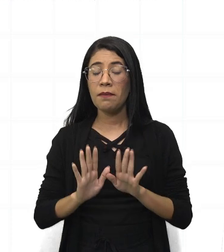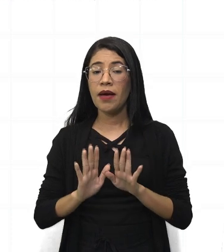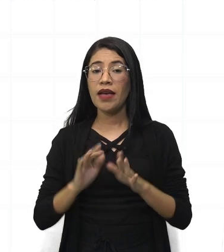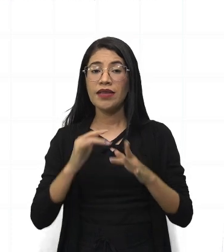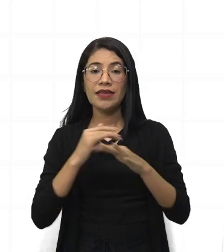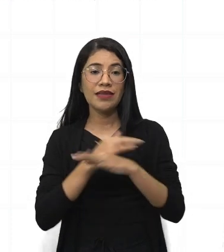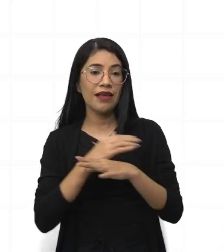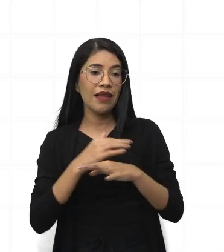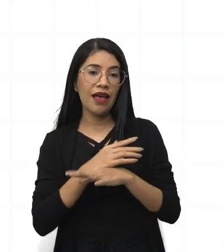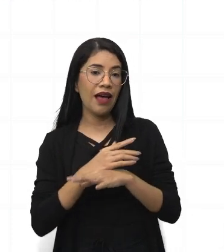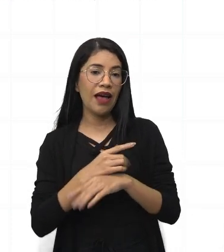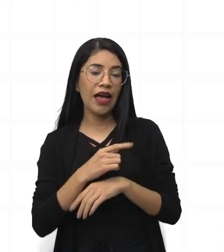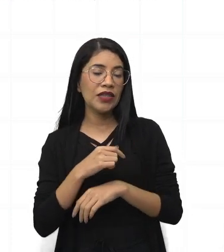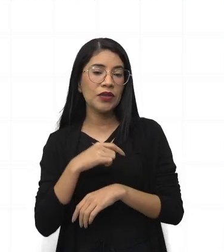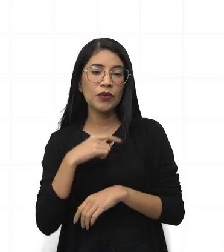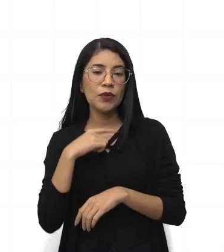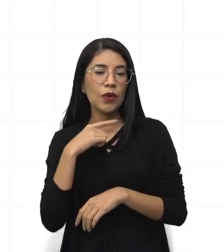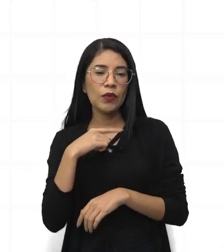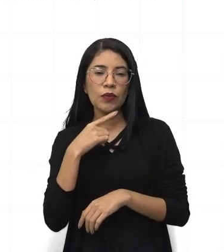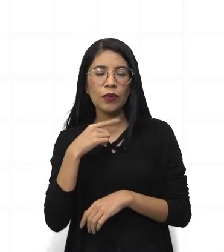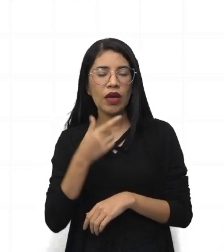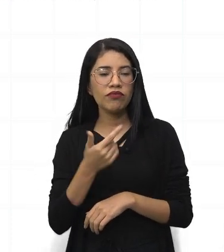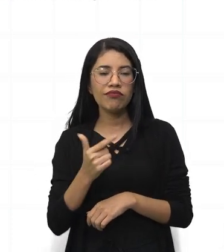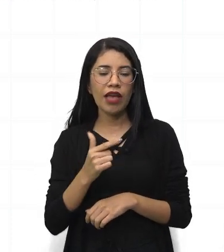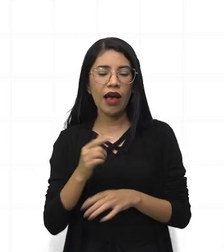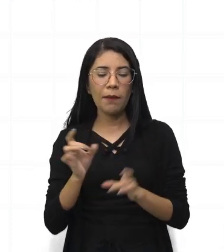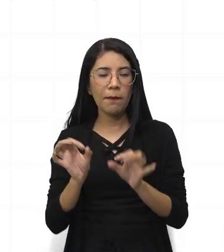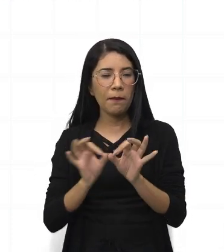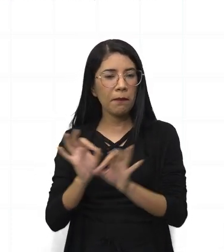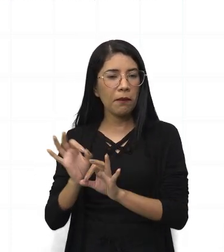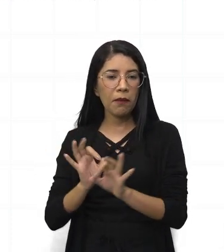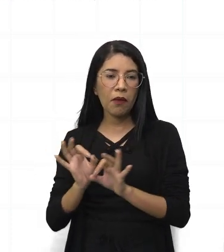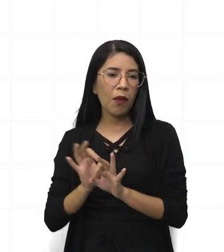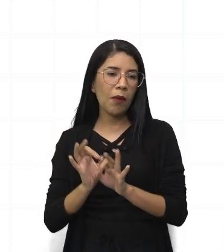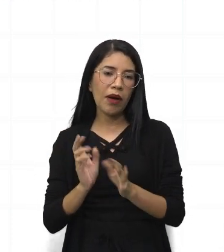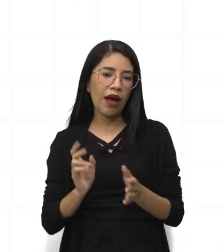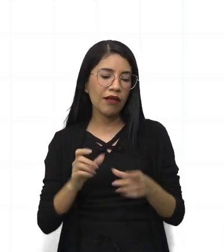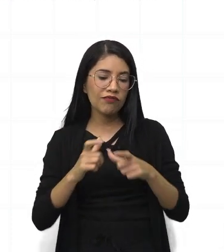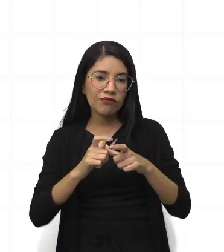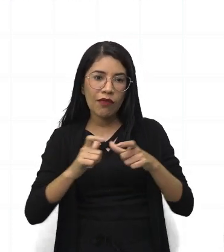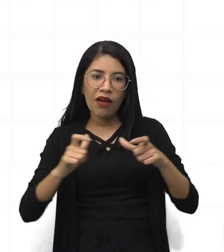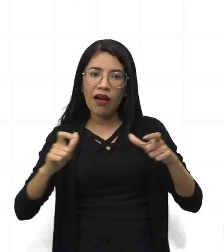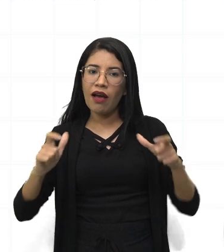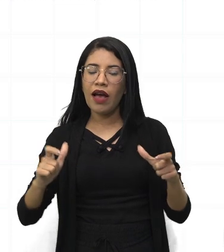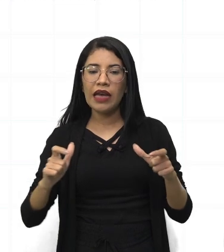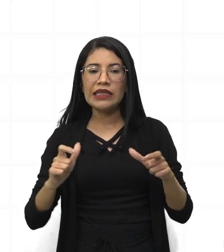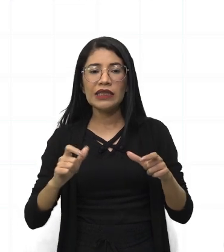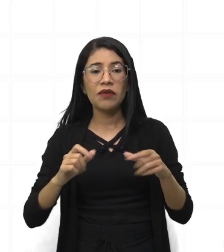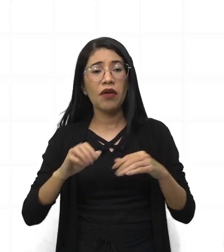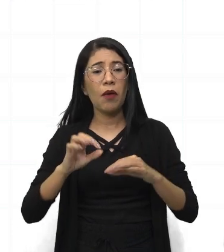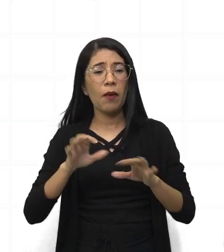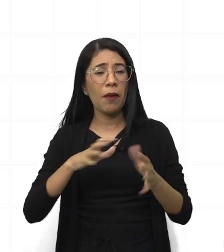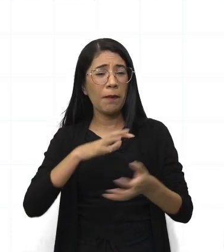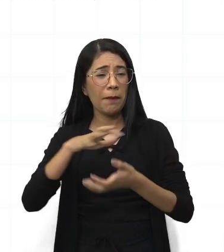não foi preparada para essa nova realidade, cresceu rápido e